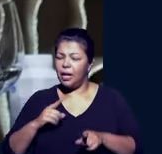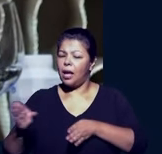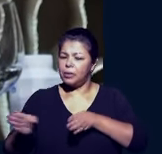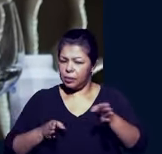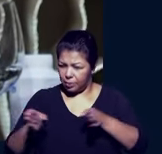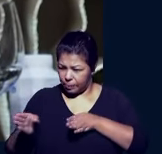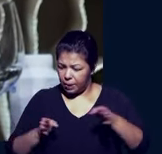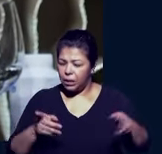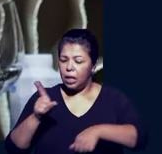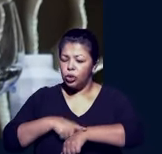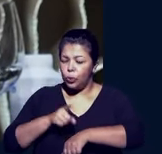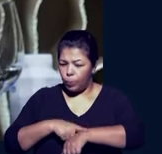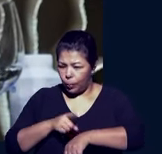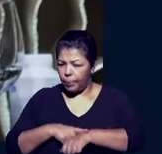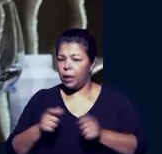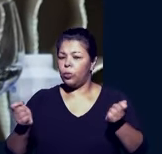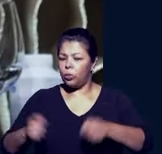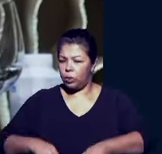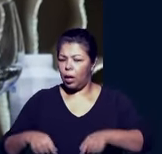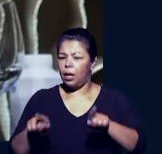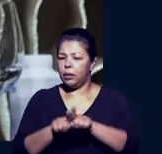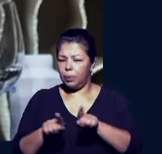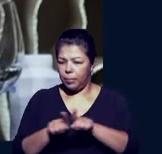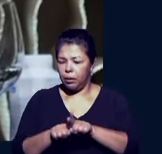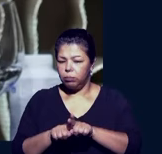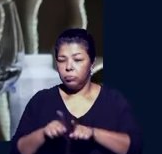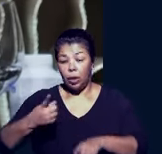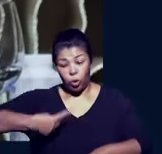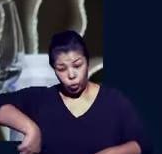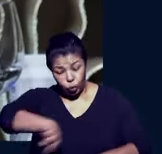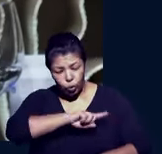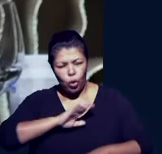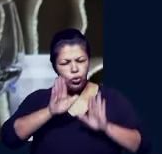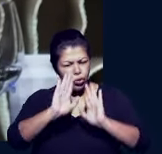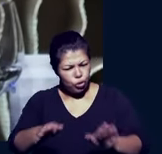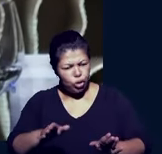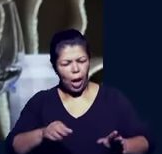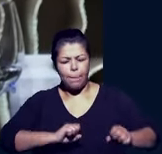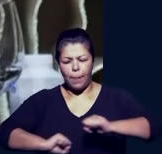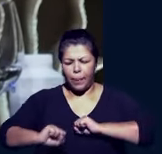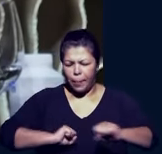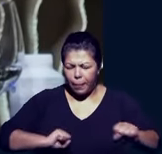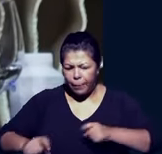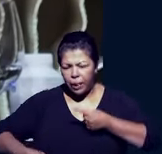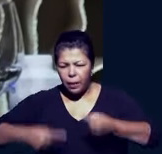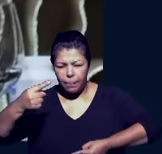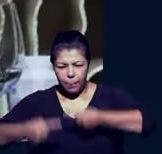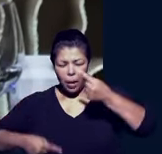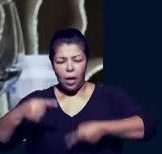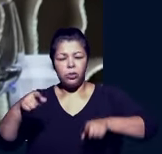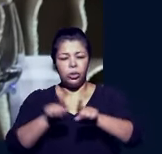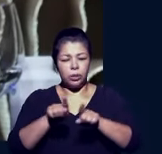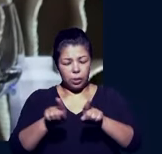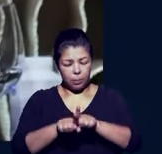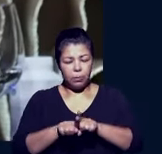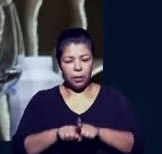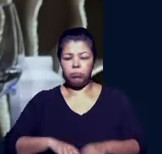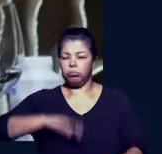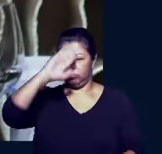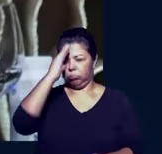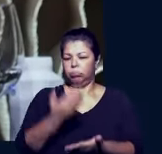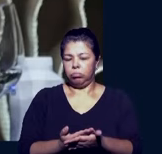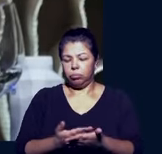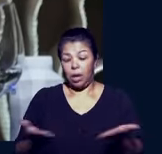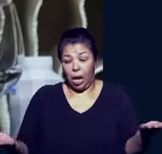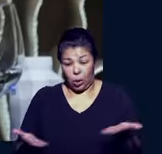momento portanto após um exaustivo debate compreend de que o momento é muito propício e a